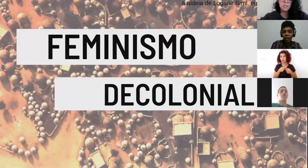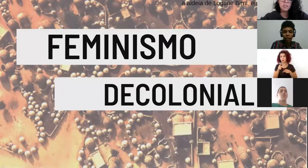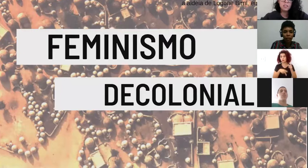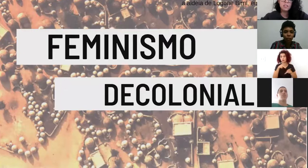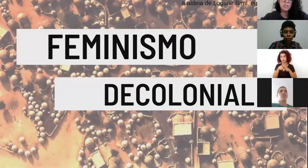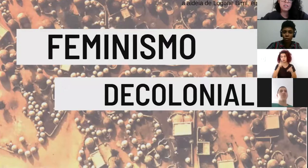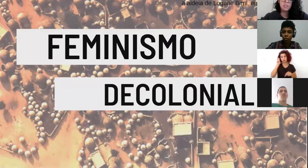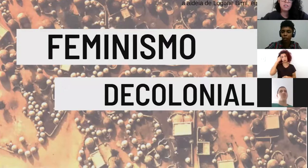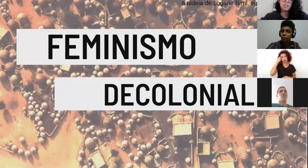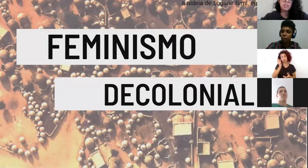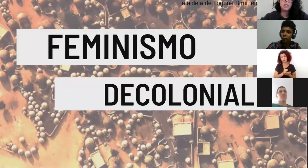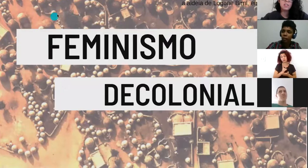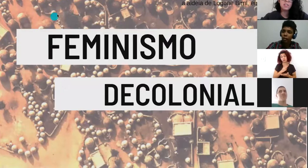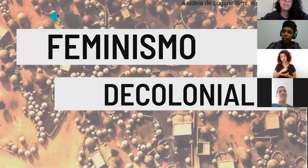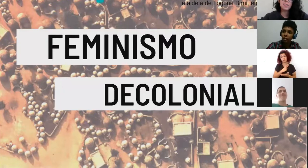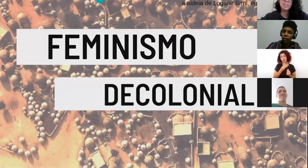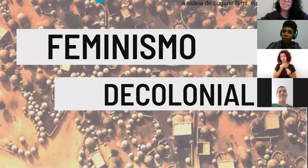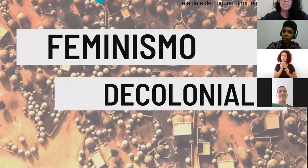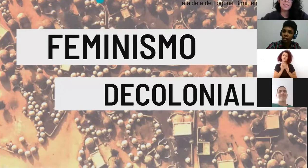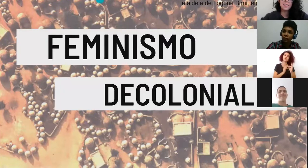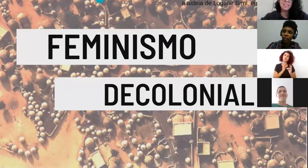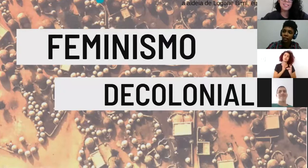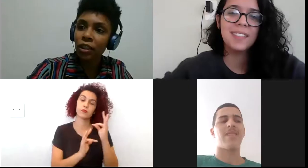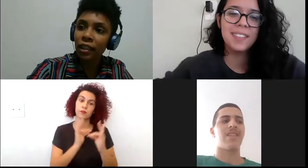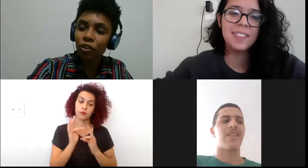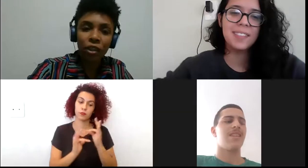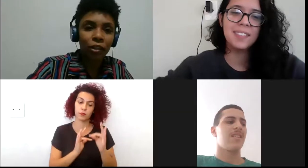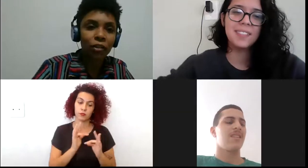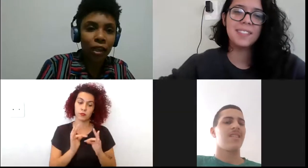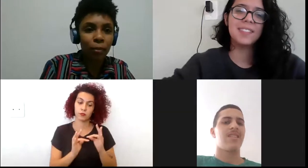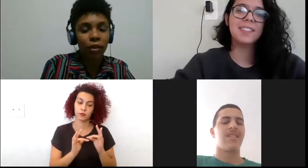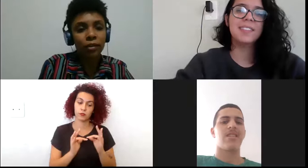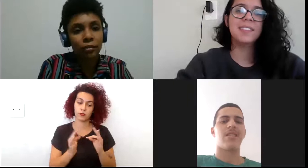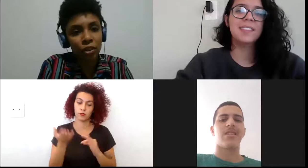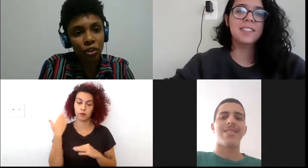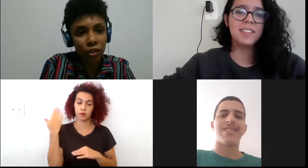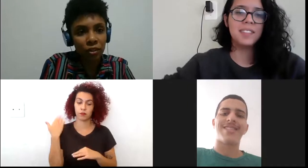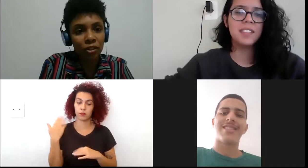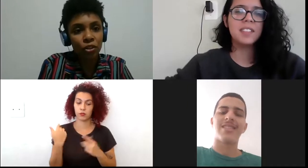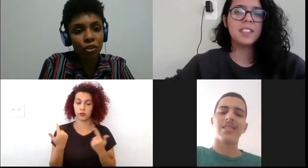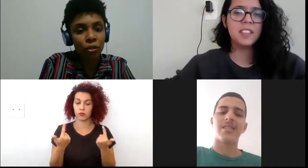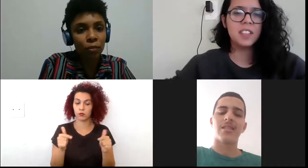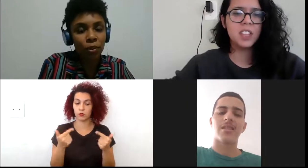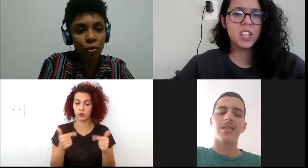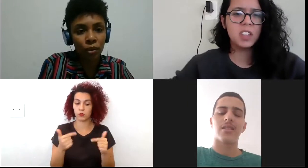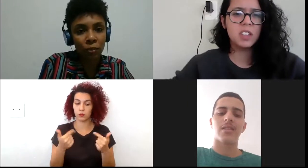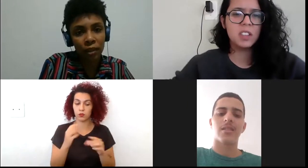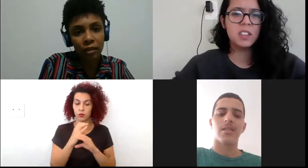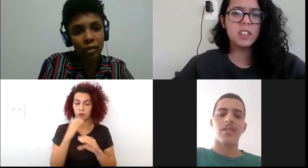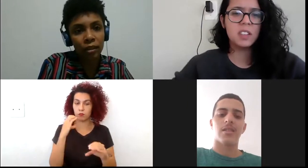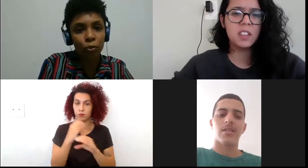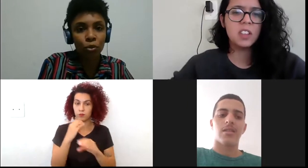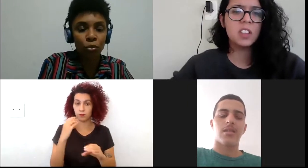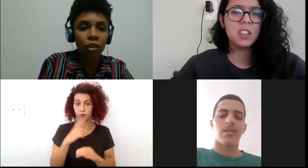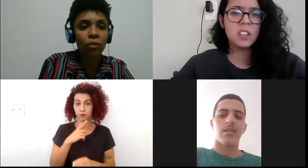absurdamente tecnológica e não existia na Engenheiro na época dos Engenhos existiam pessoas